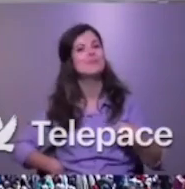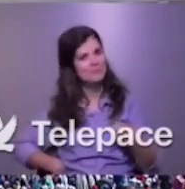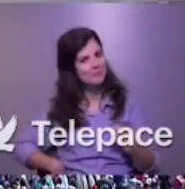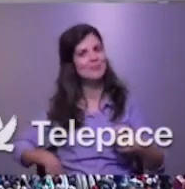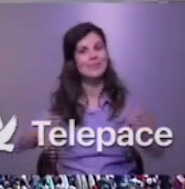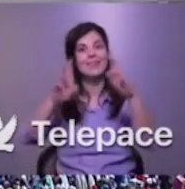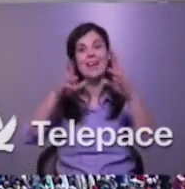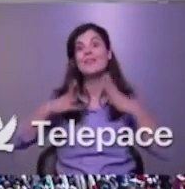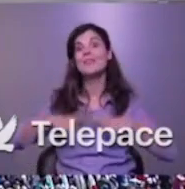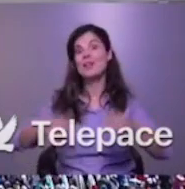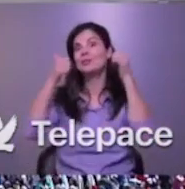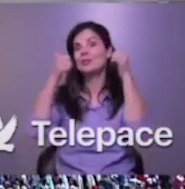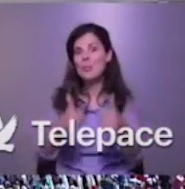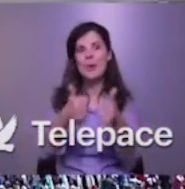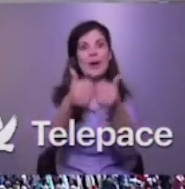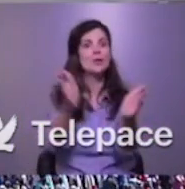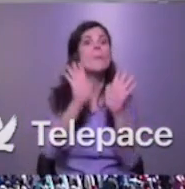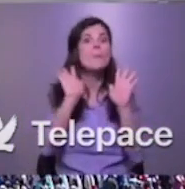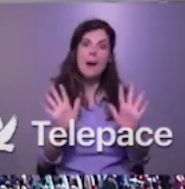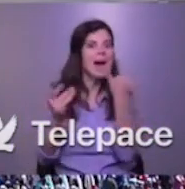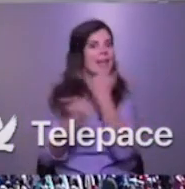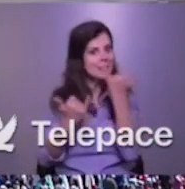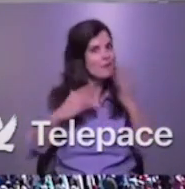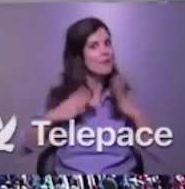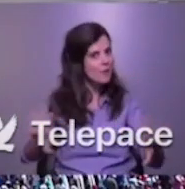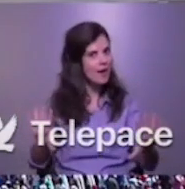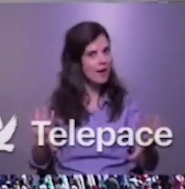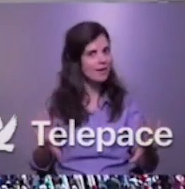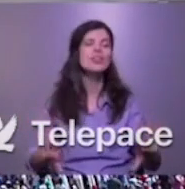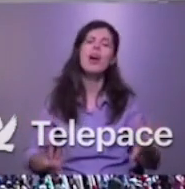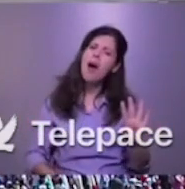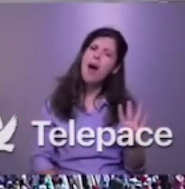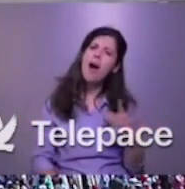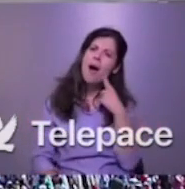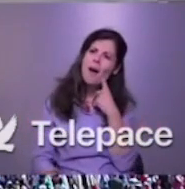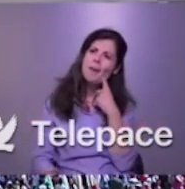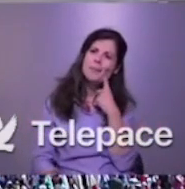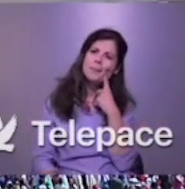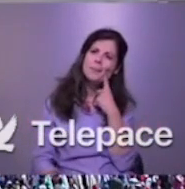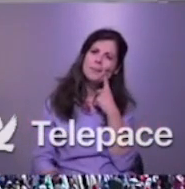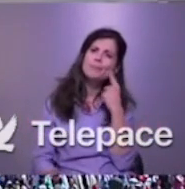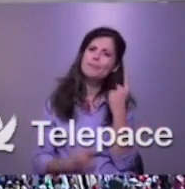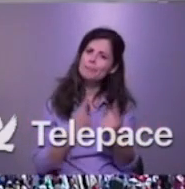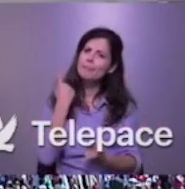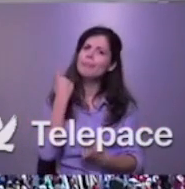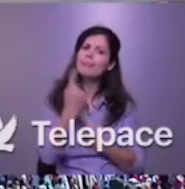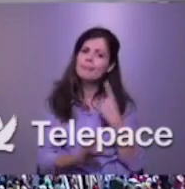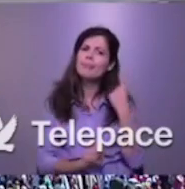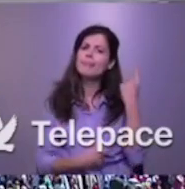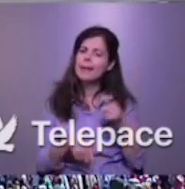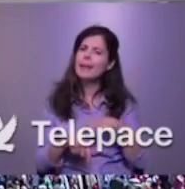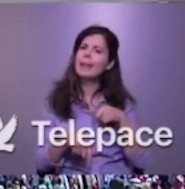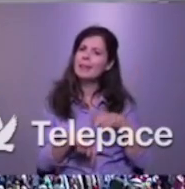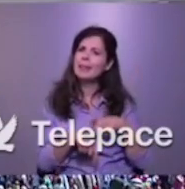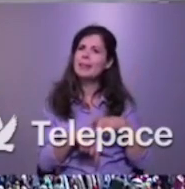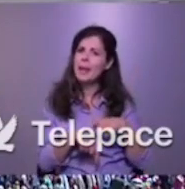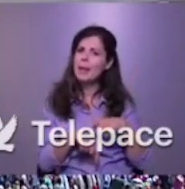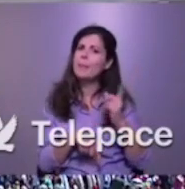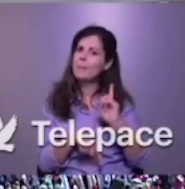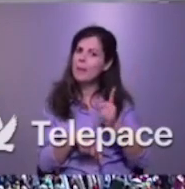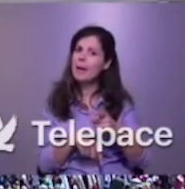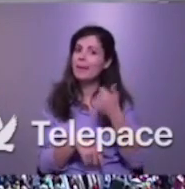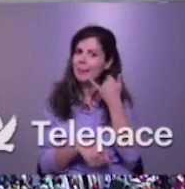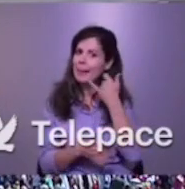boas férias a todos. Boas férias de alegria. É verdade que podem ter também e vão ter um tempinho de jogar